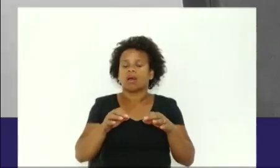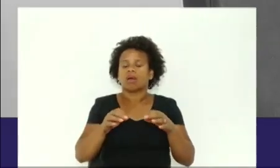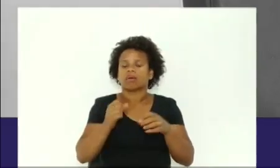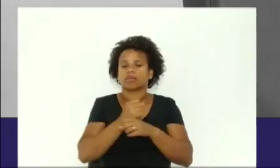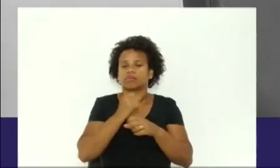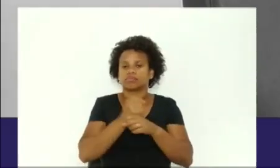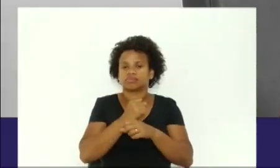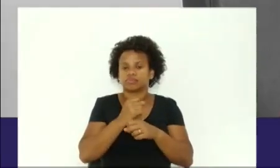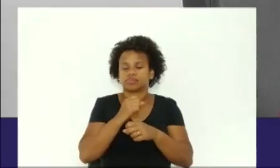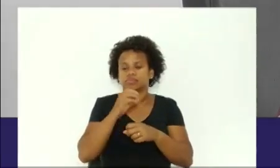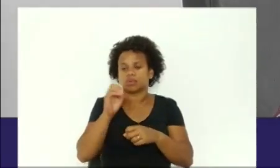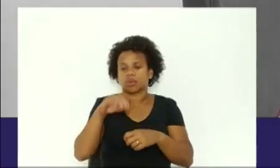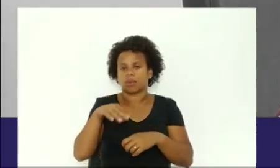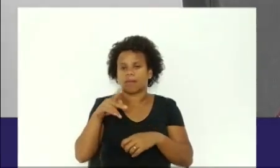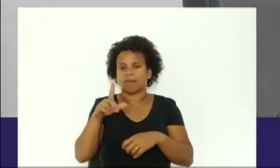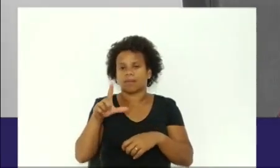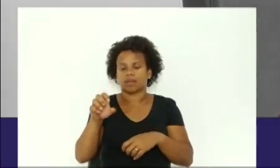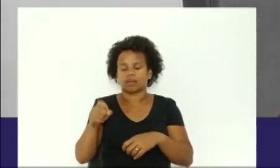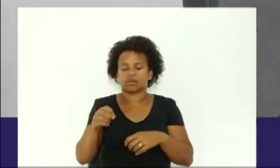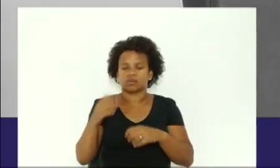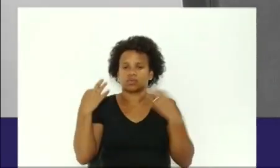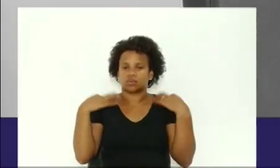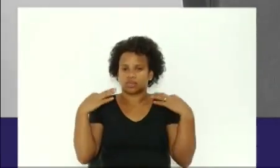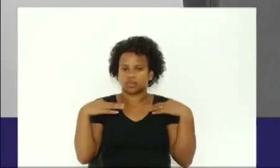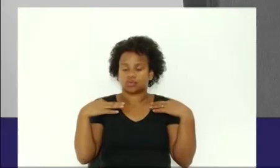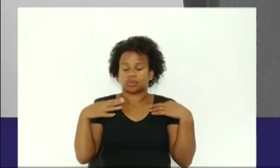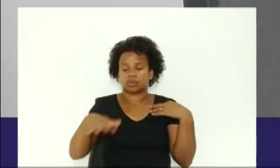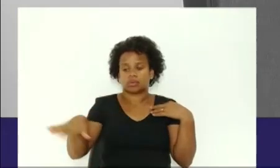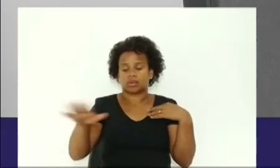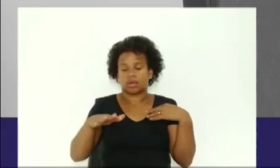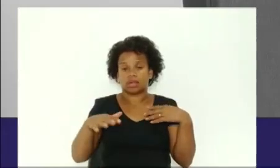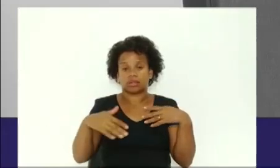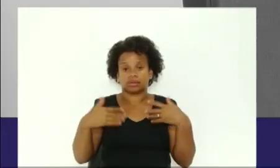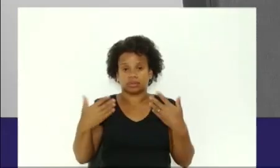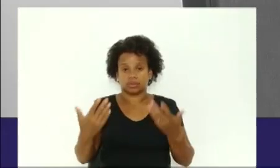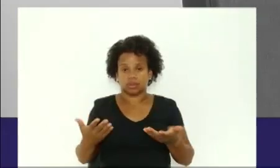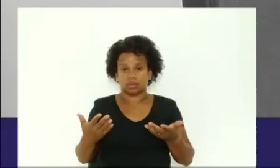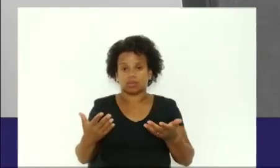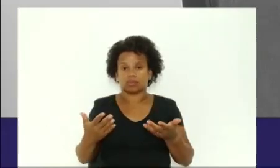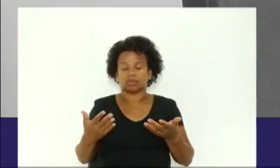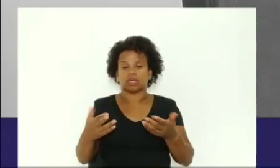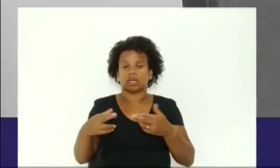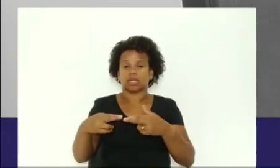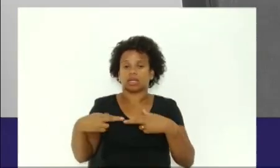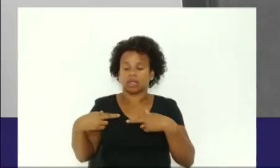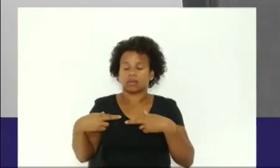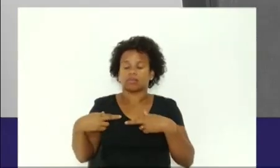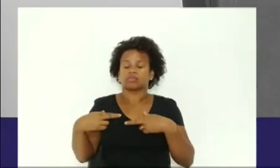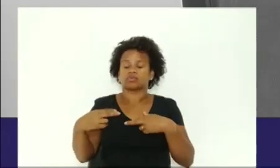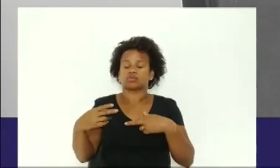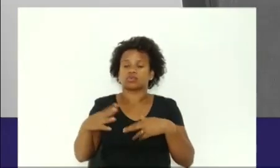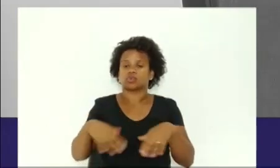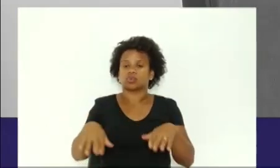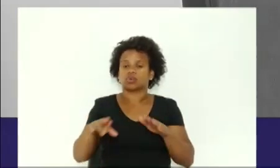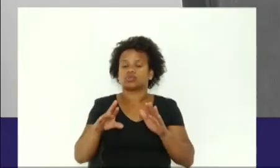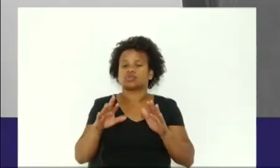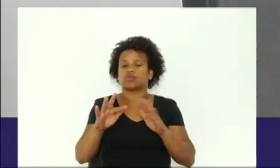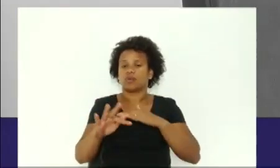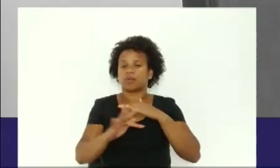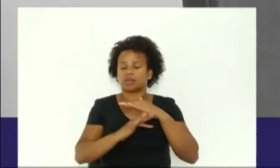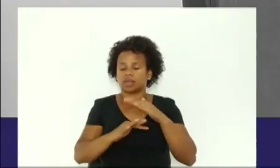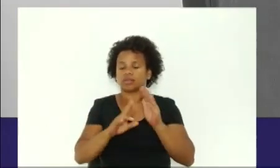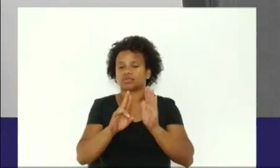área. Sendo assim, diante do exposto, requeremos, depois de cumpridas as formalidades